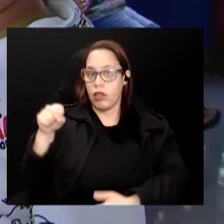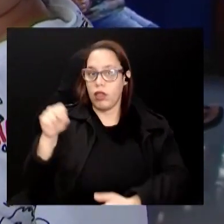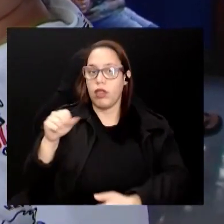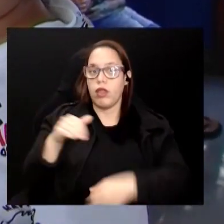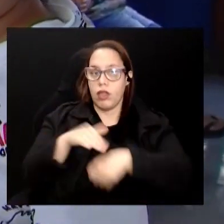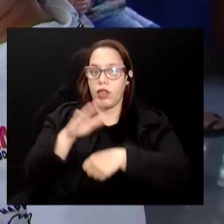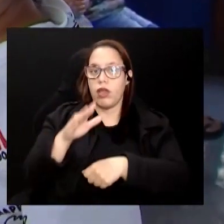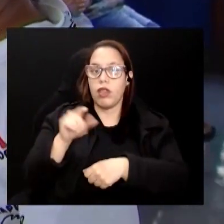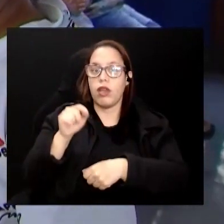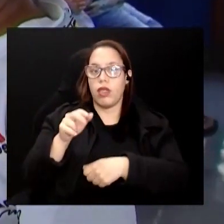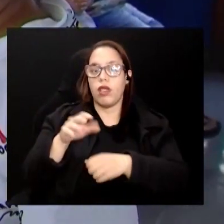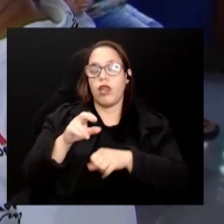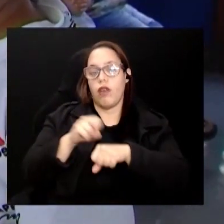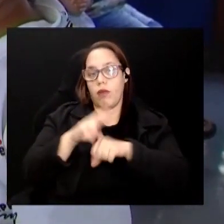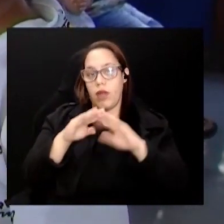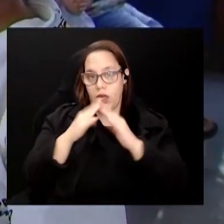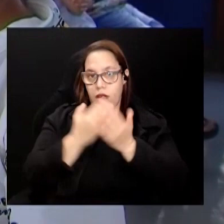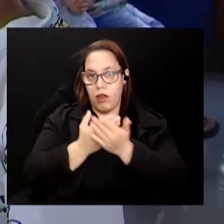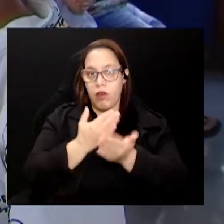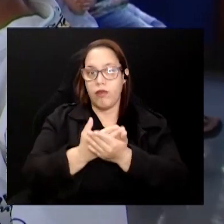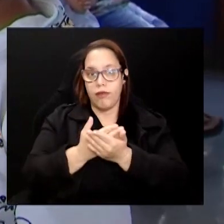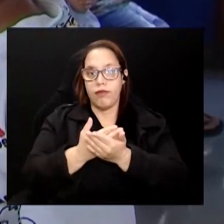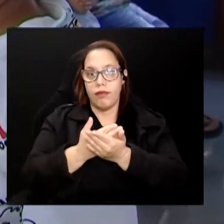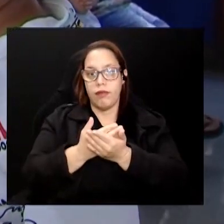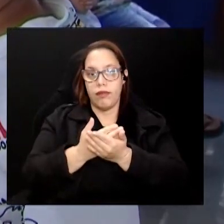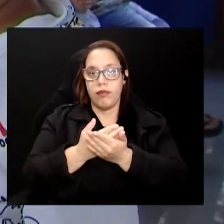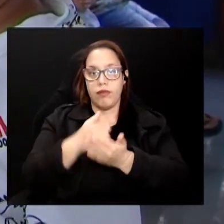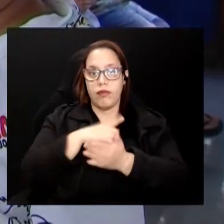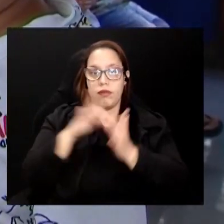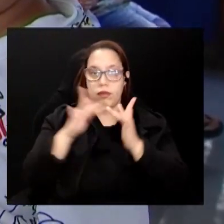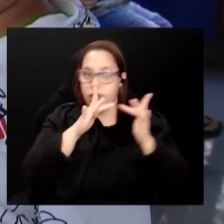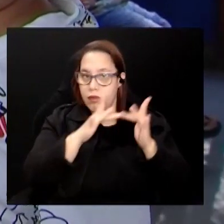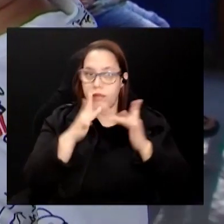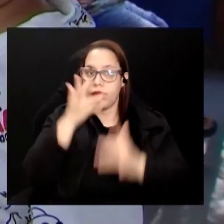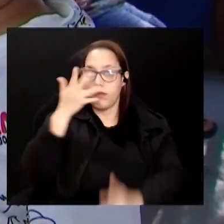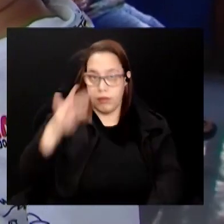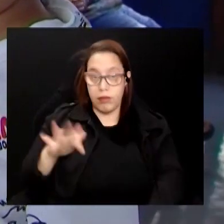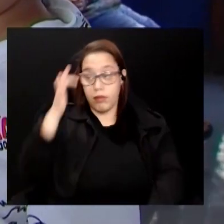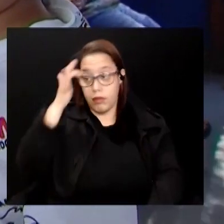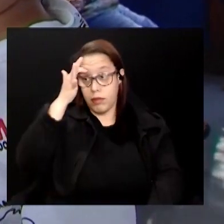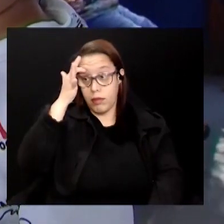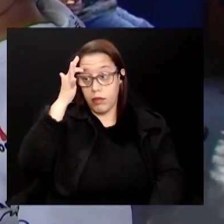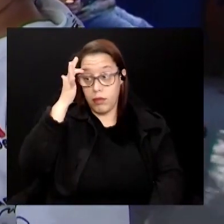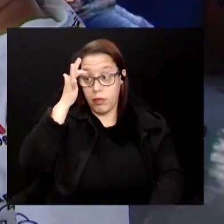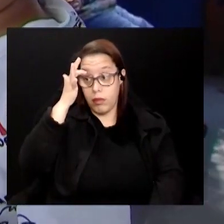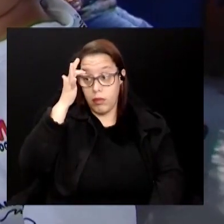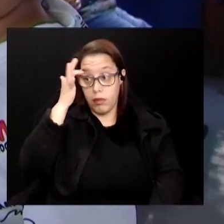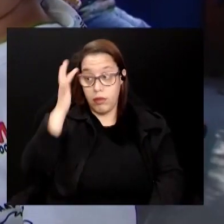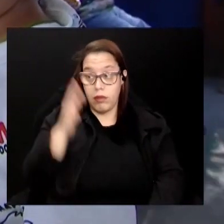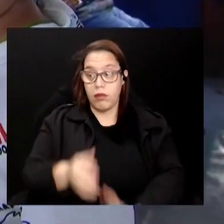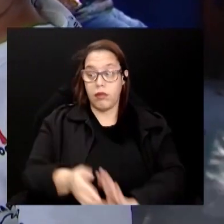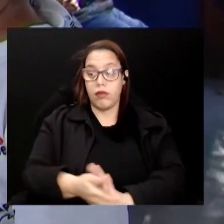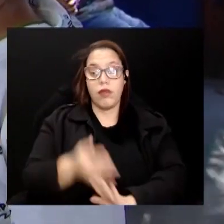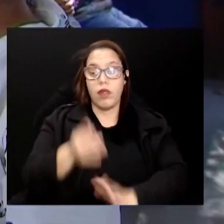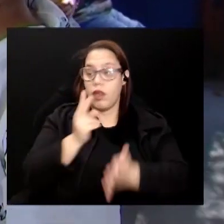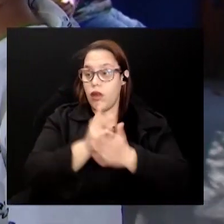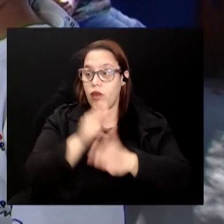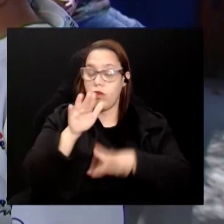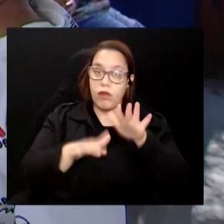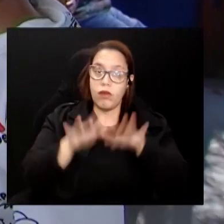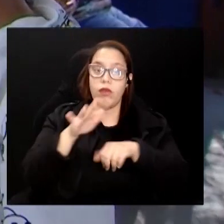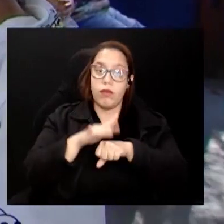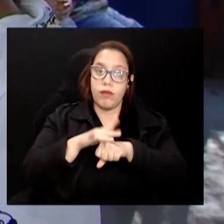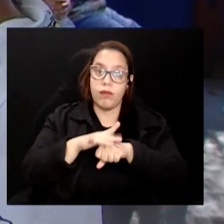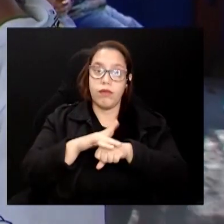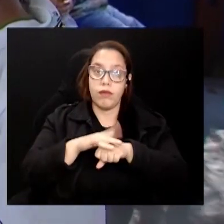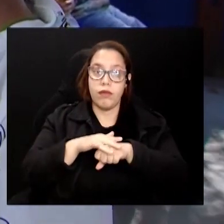né? Então tem contato com bastante crianças, né? Então ele sempre, vez ou outra, está doentinho, então a gente fica com muito medo.